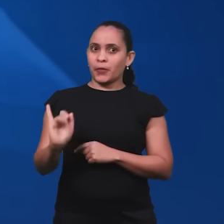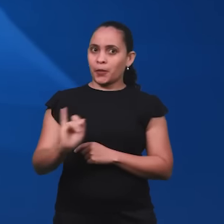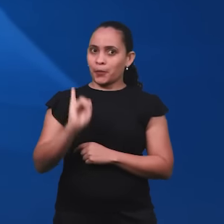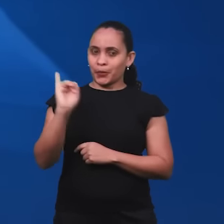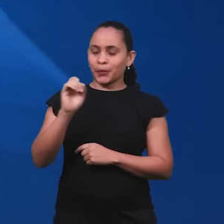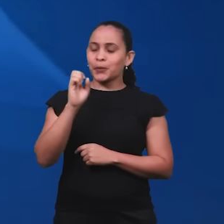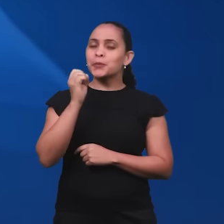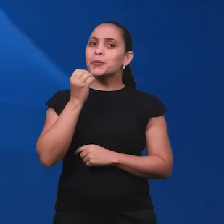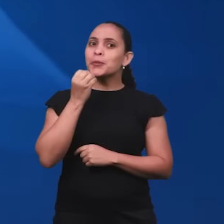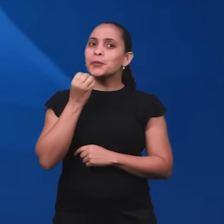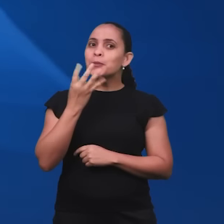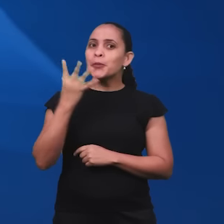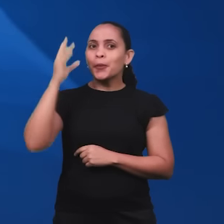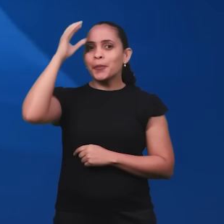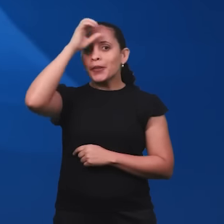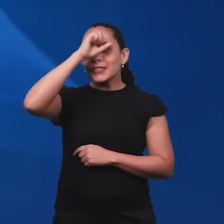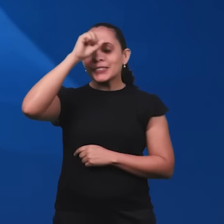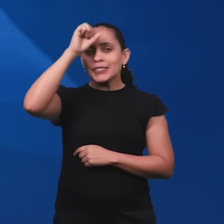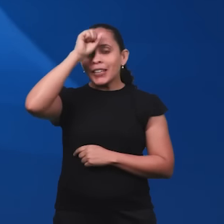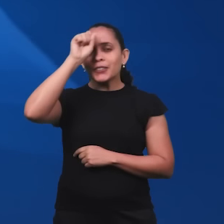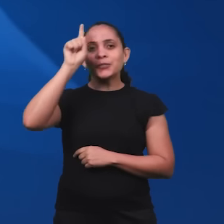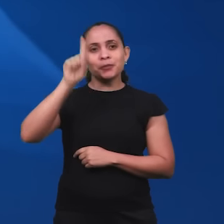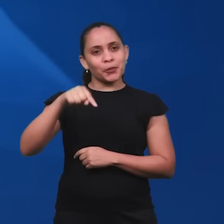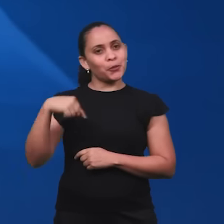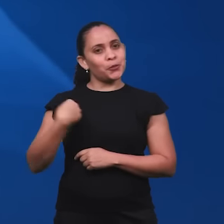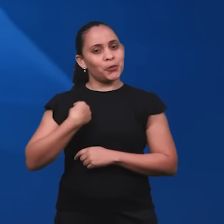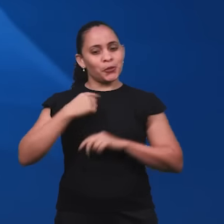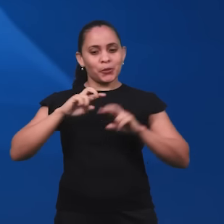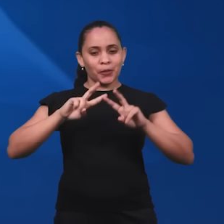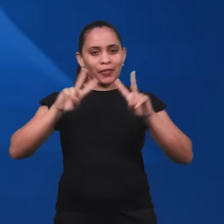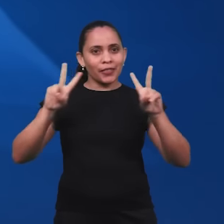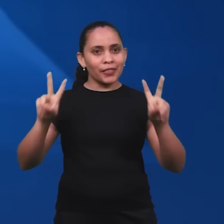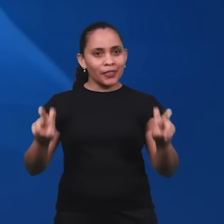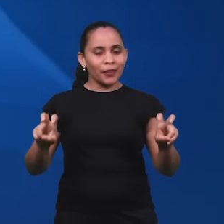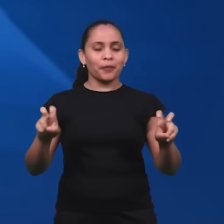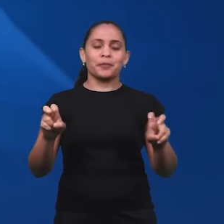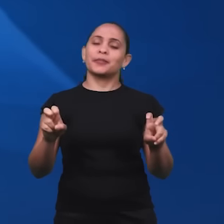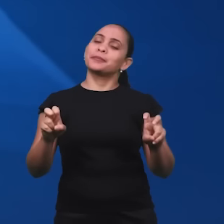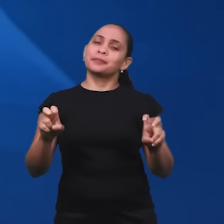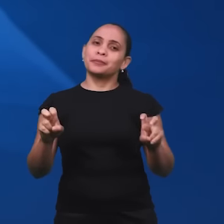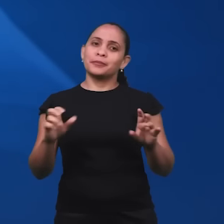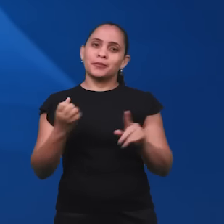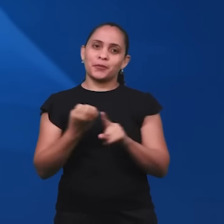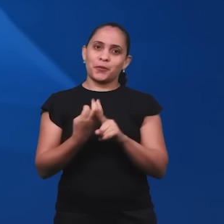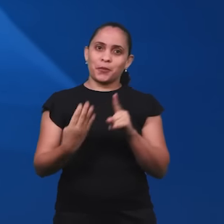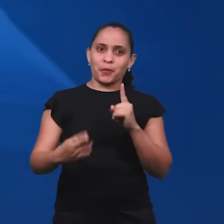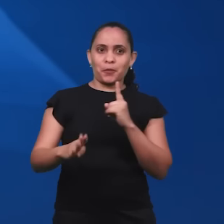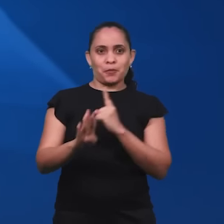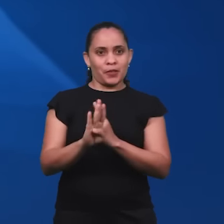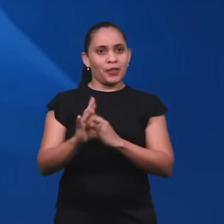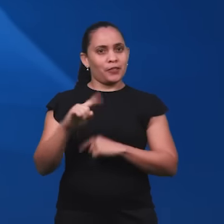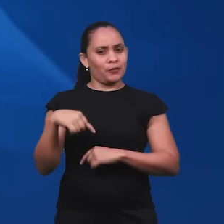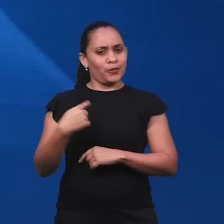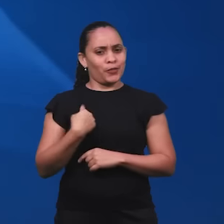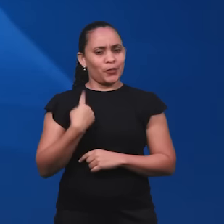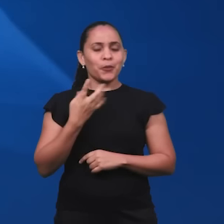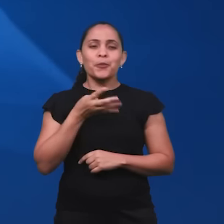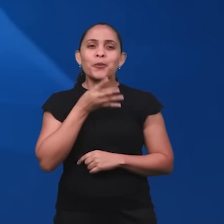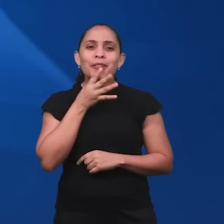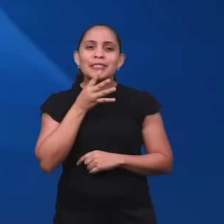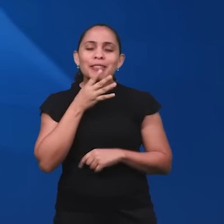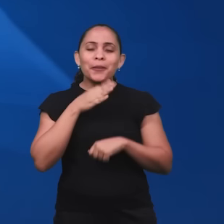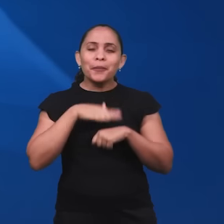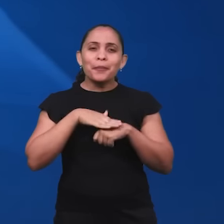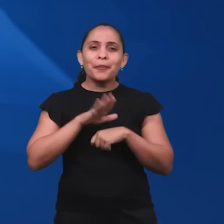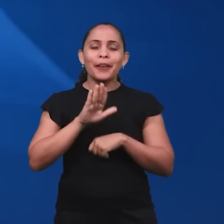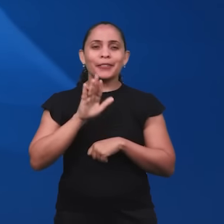para o bom aprendizado daquilo que é o nosso tema da Escola Bíblica, que é exatamente a questão de nós estarmos